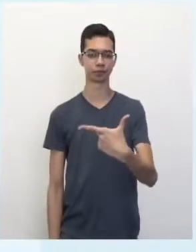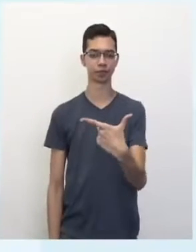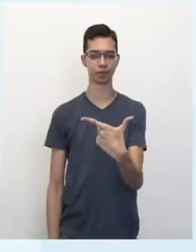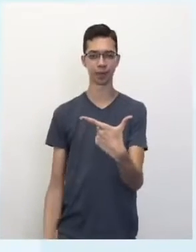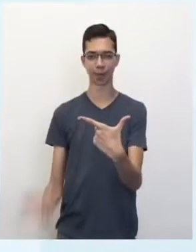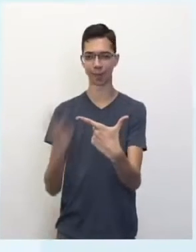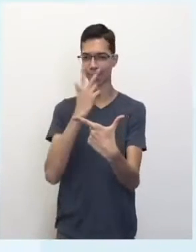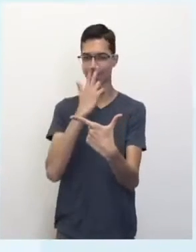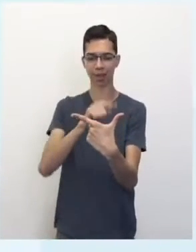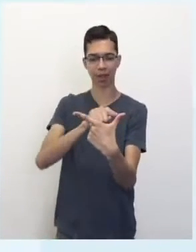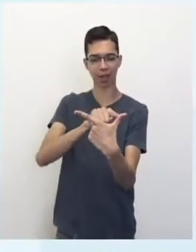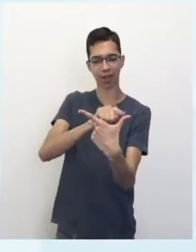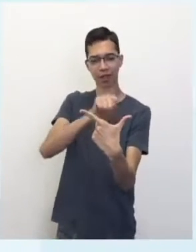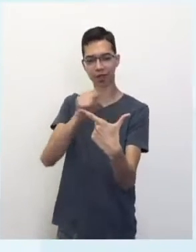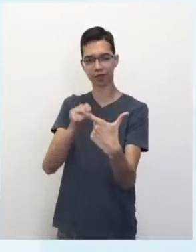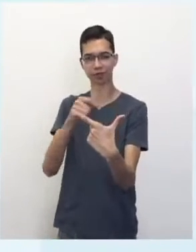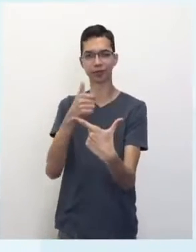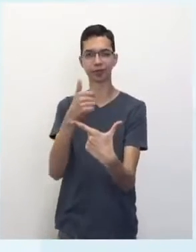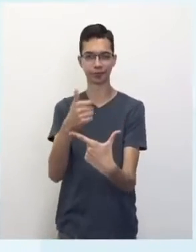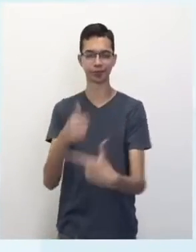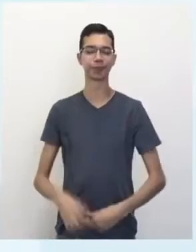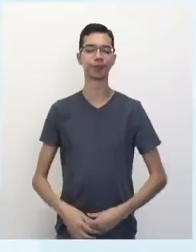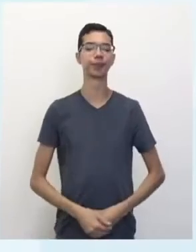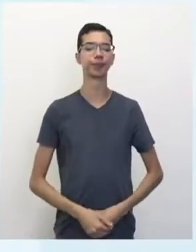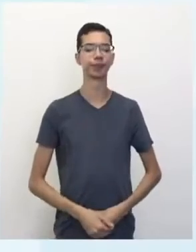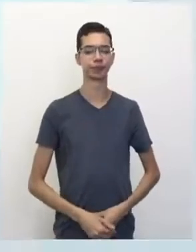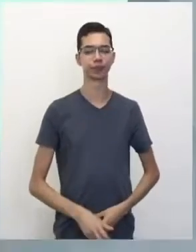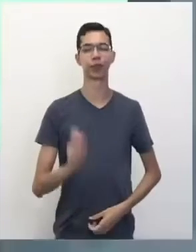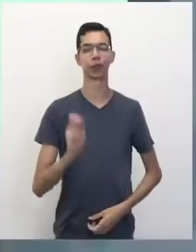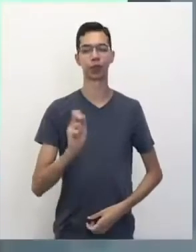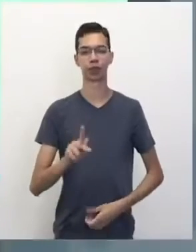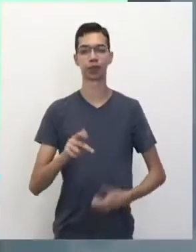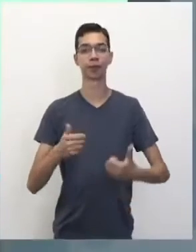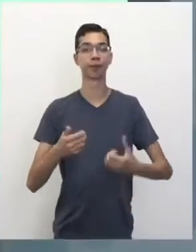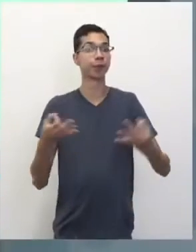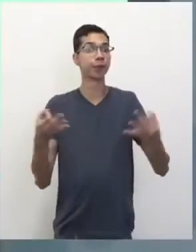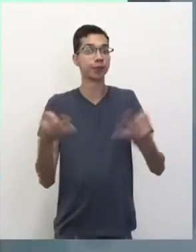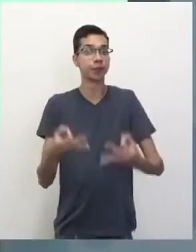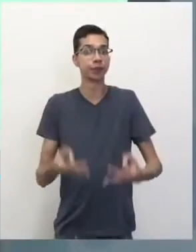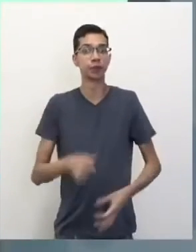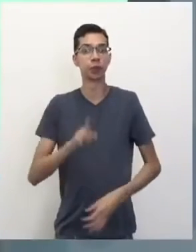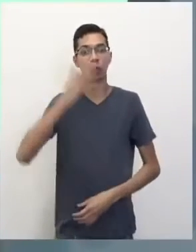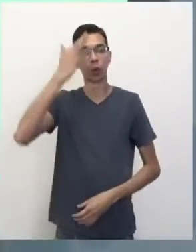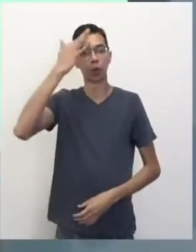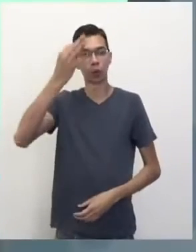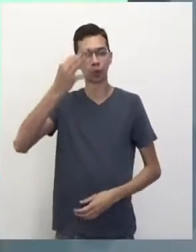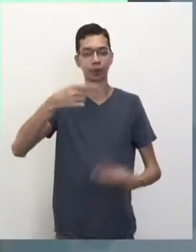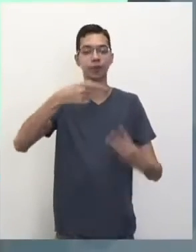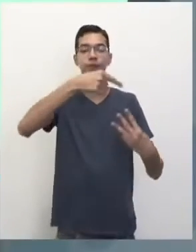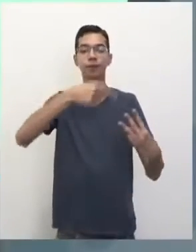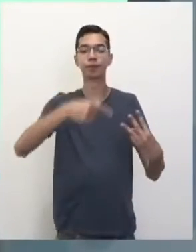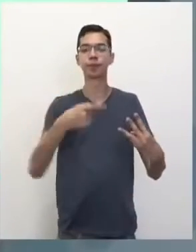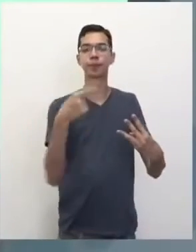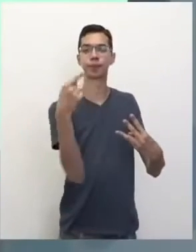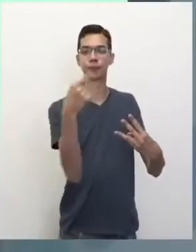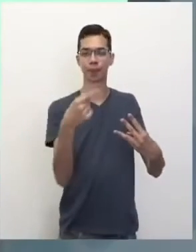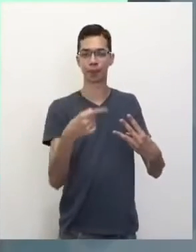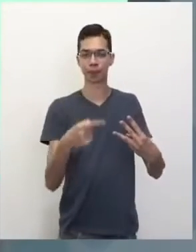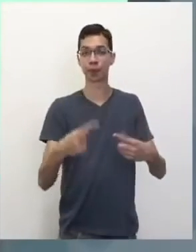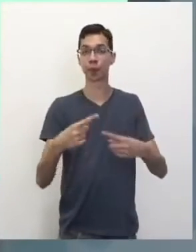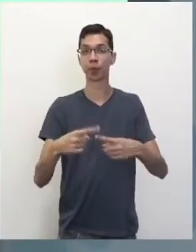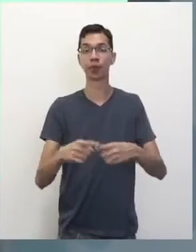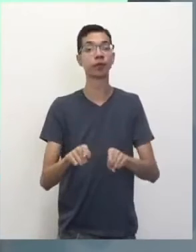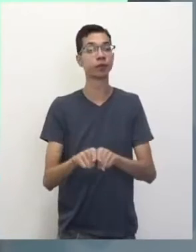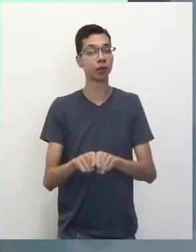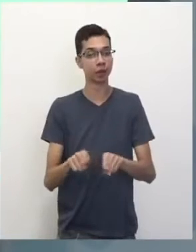Muito bom, muito bom. Ok? Muito bacana. É Perfeito. muito importante, né, essa classificação, porque a partir dessa classificação também